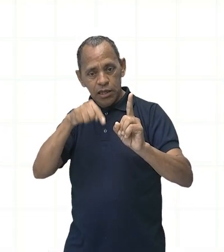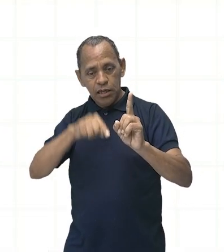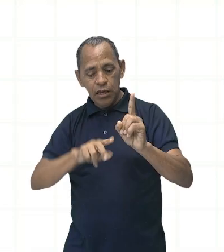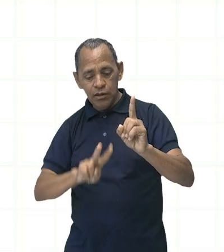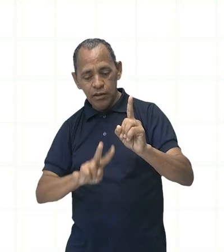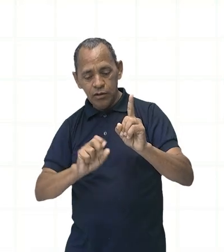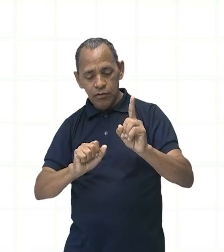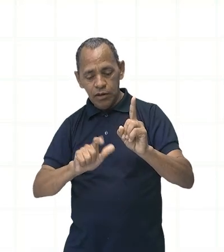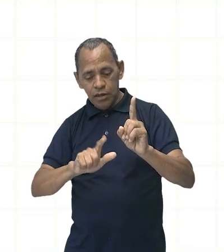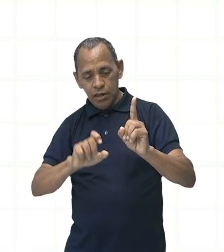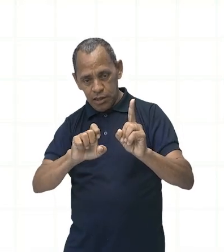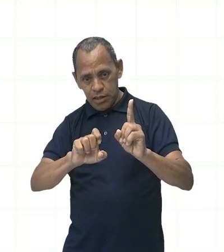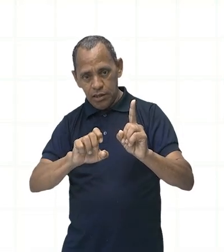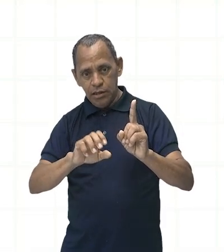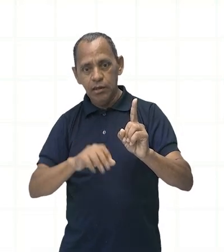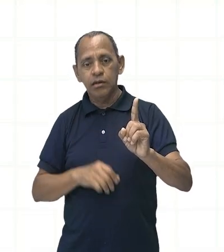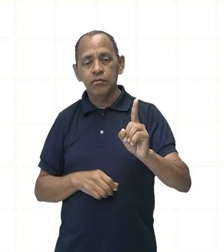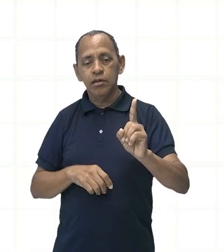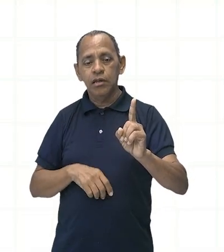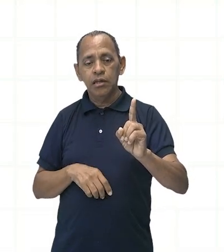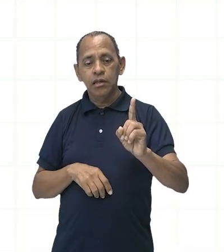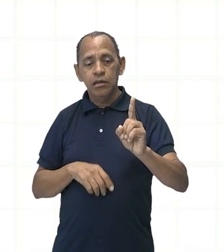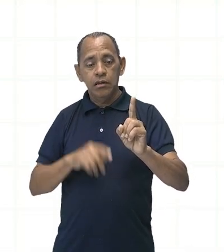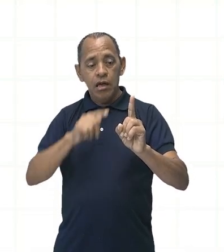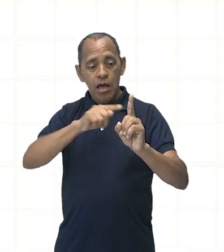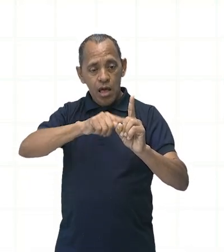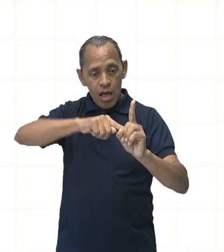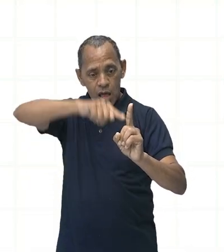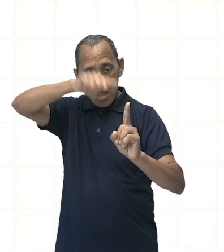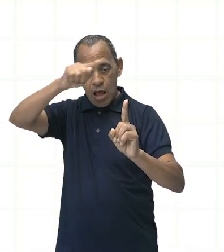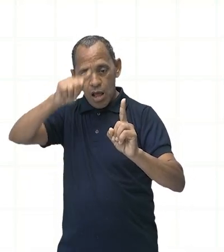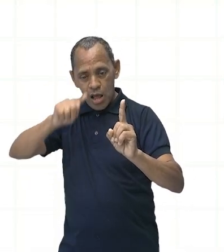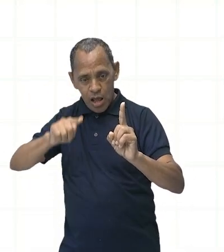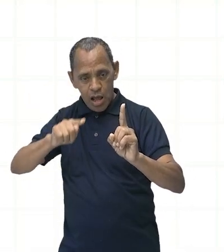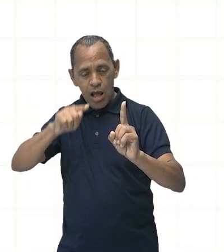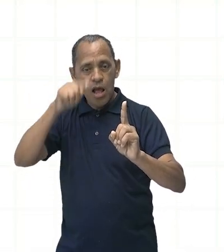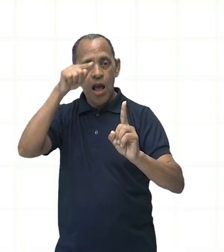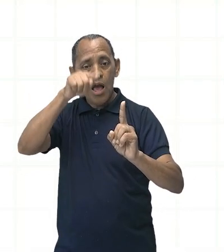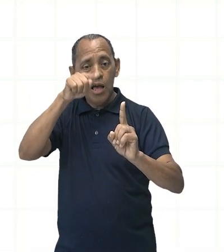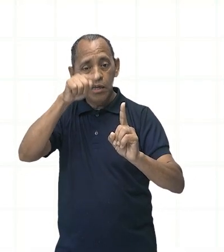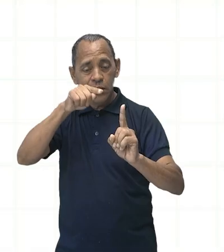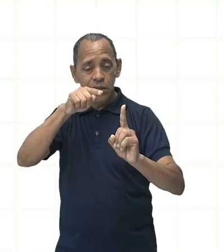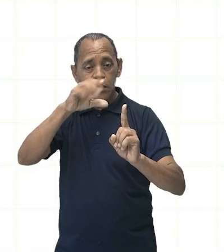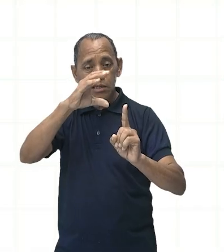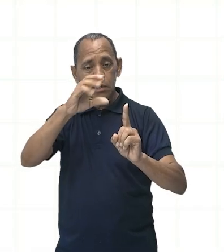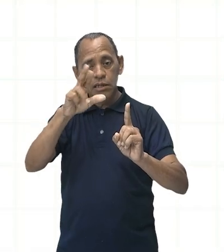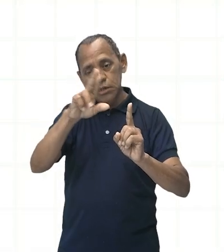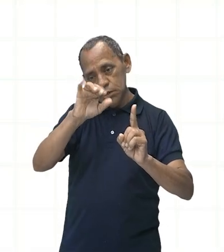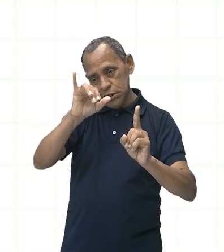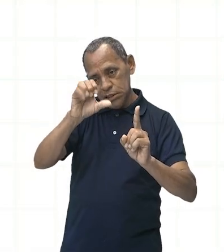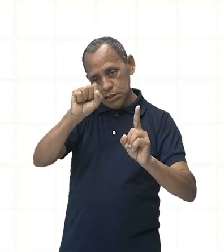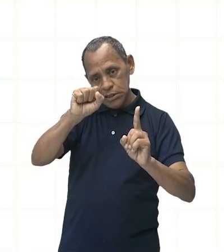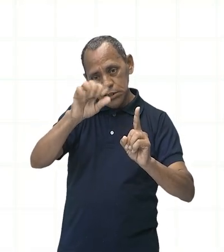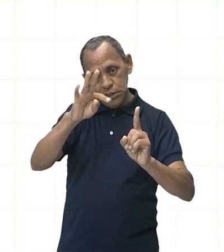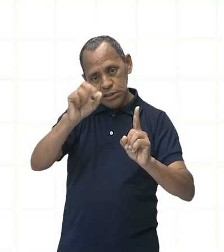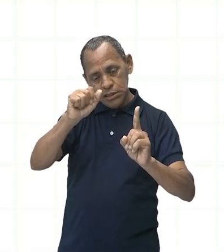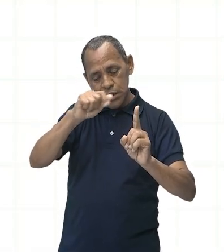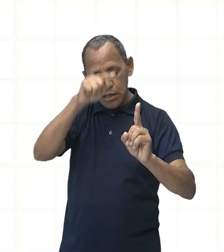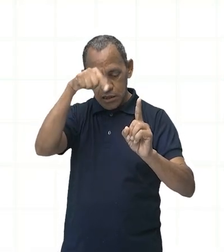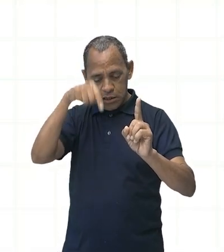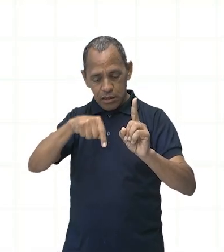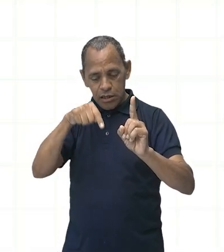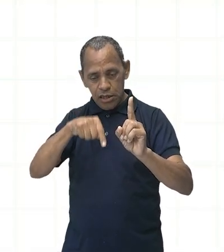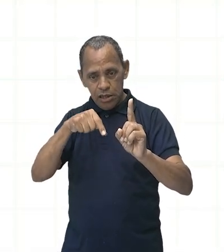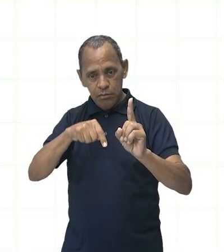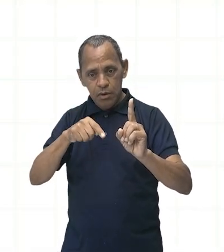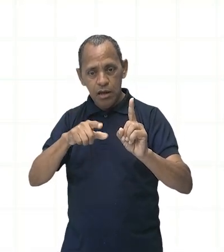da onda, e ela também tem uma característica, um ponto chamado de vale, que é o ponto mais baixo dessa